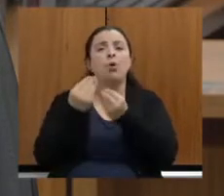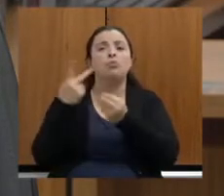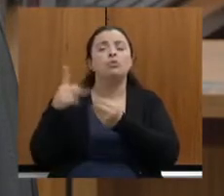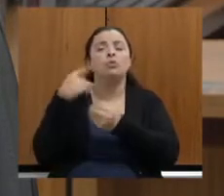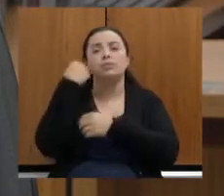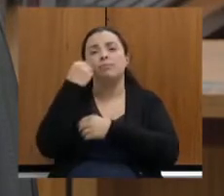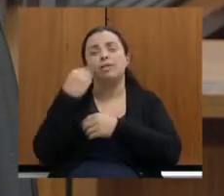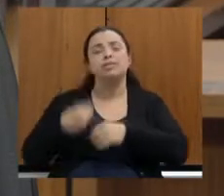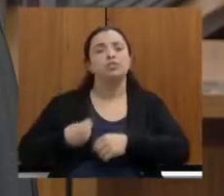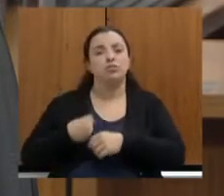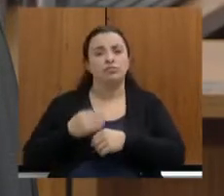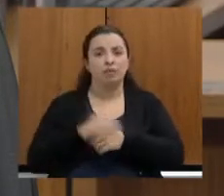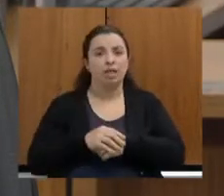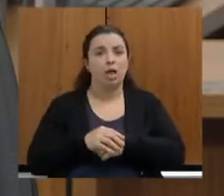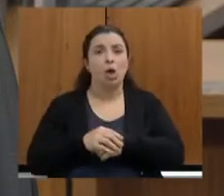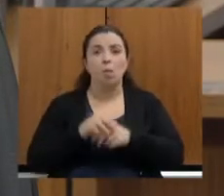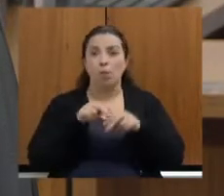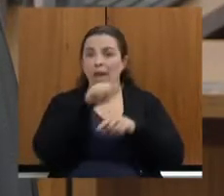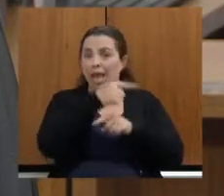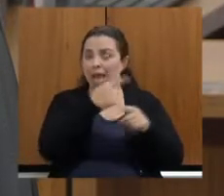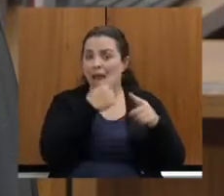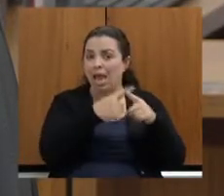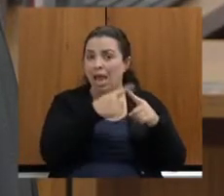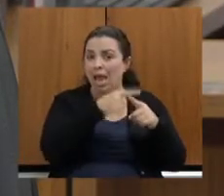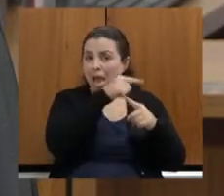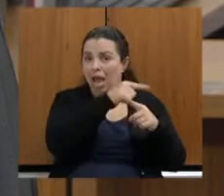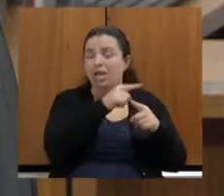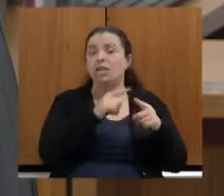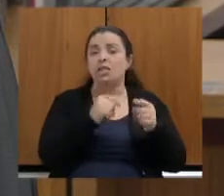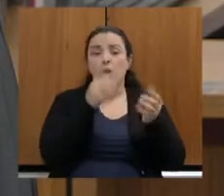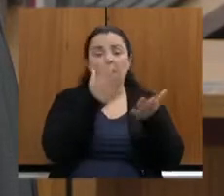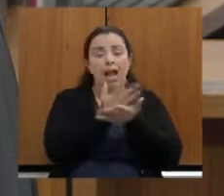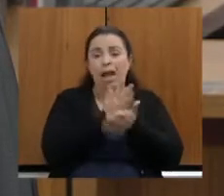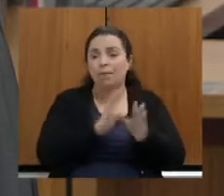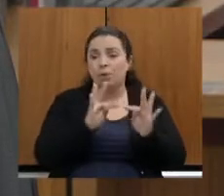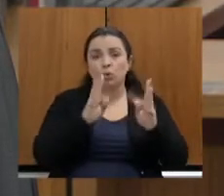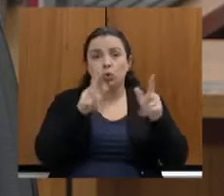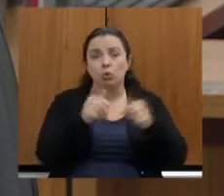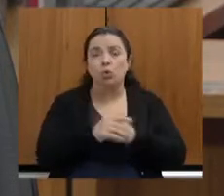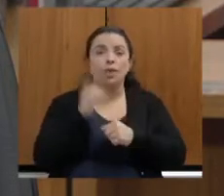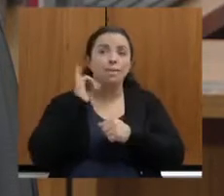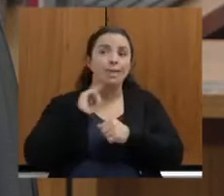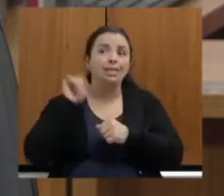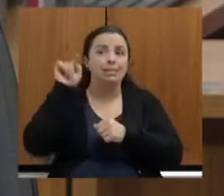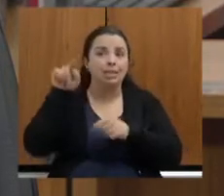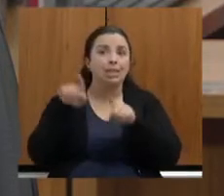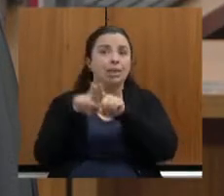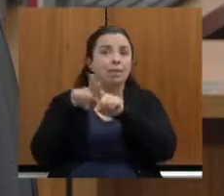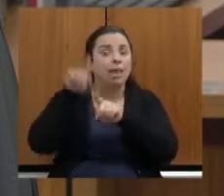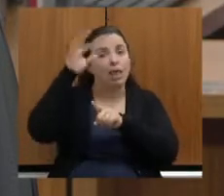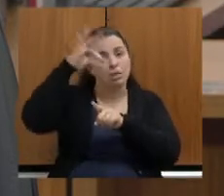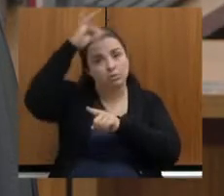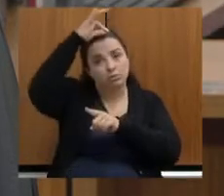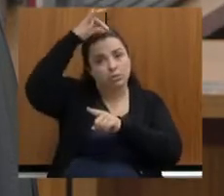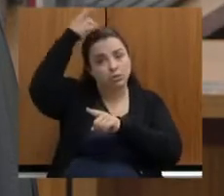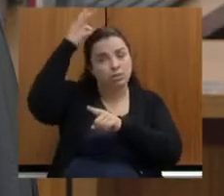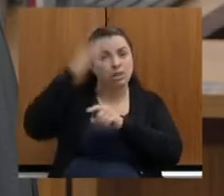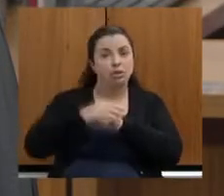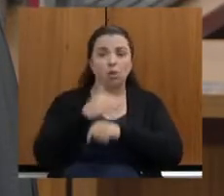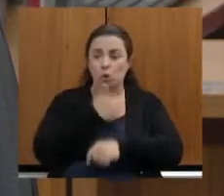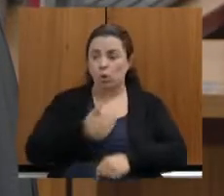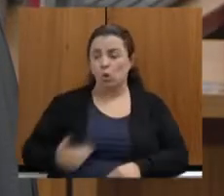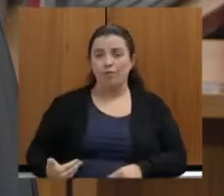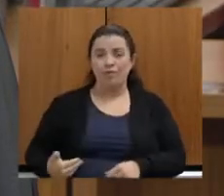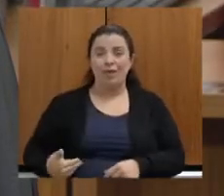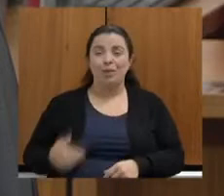ao longo da calha da Bacia do Rio Doce tanto Minas como Espírito Santo e nossos governantes finge de bobo